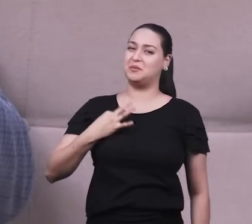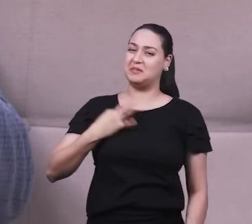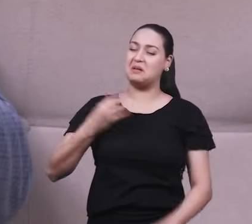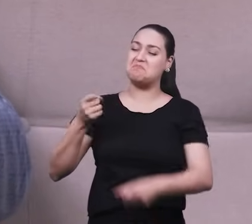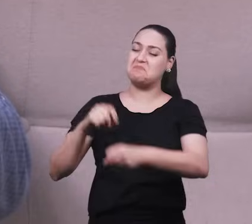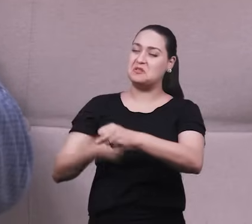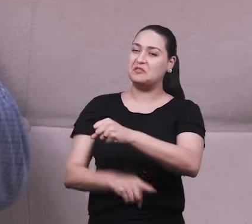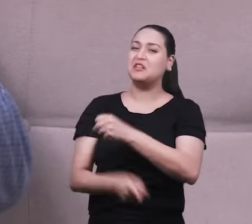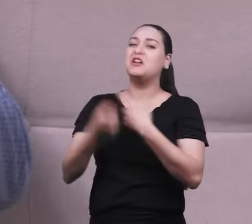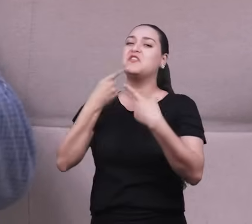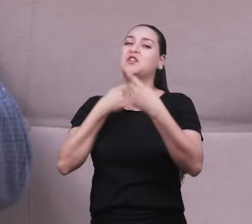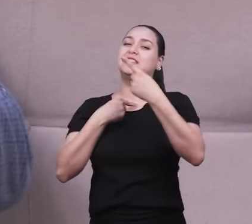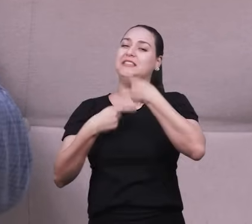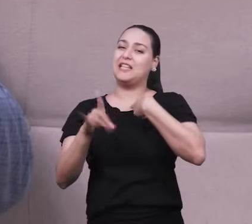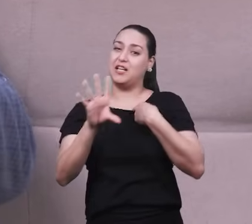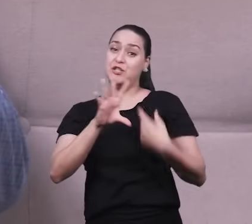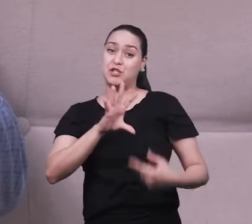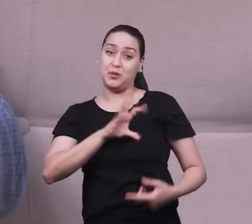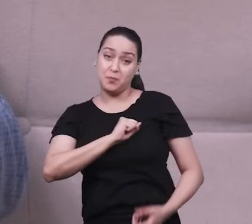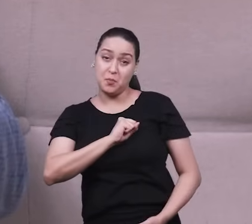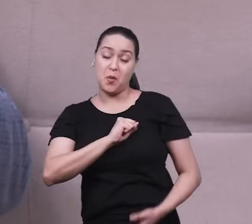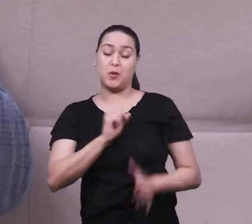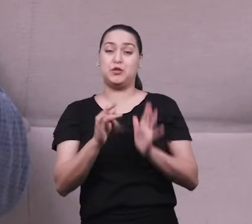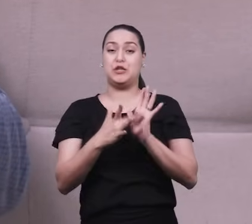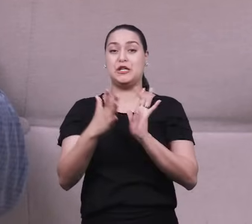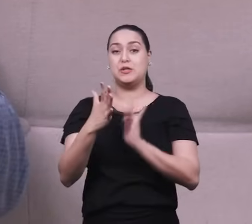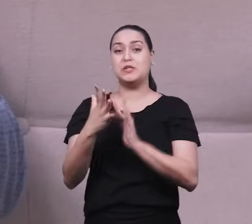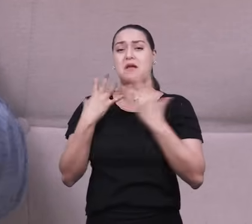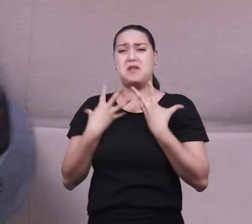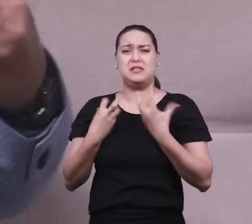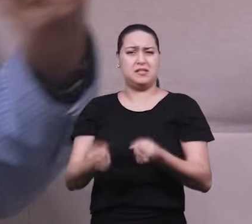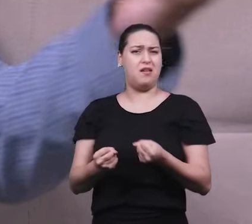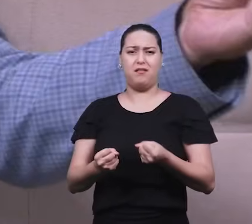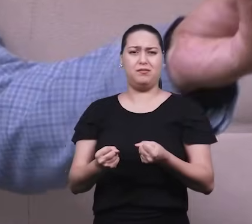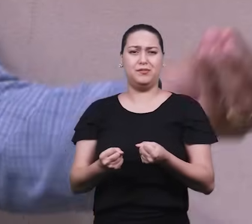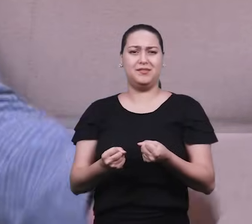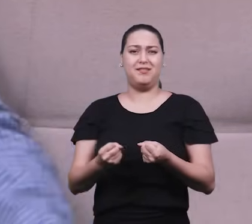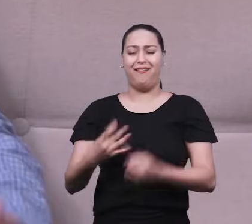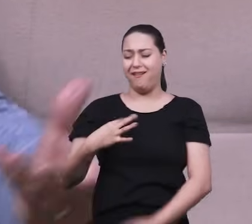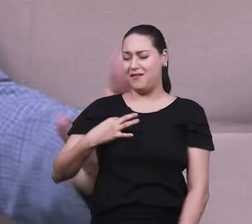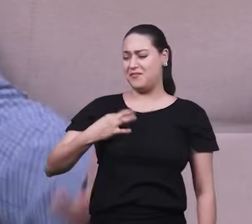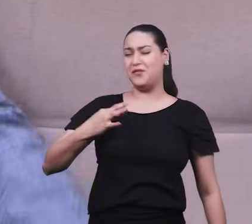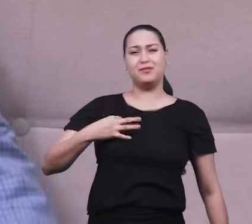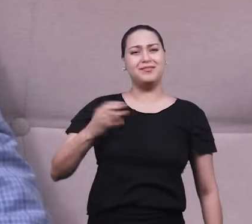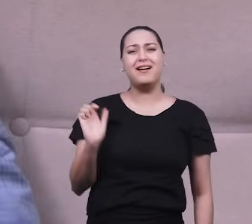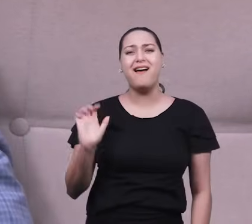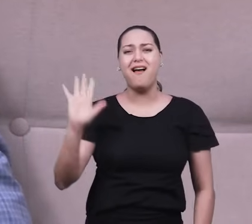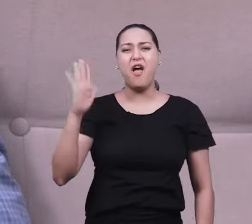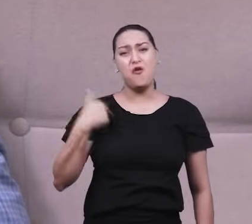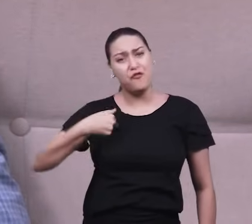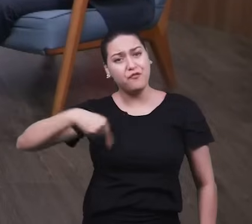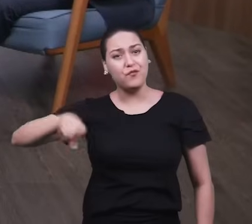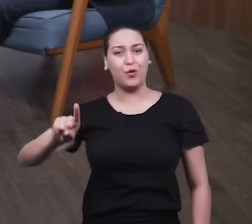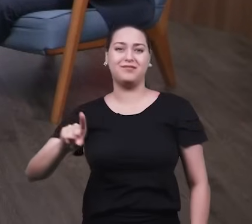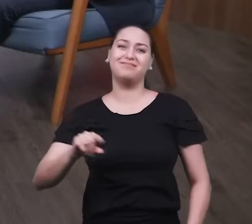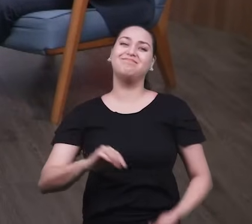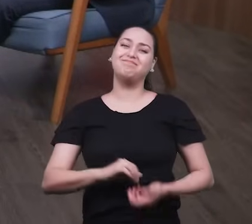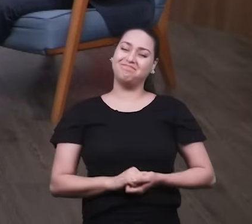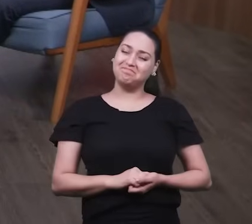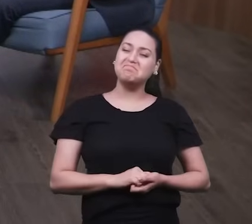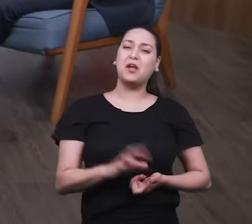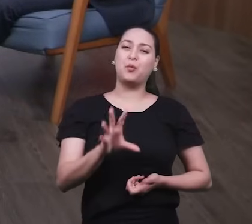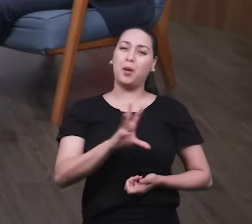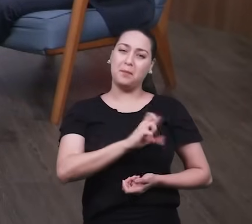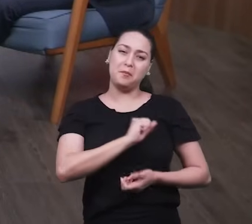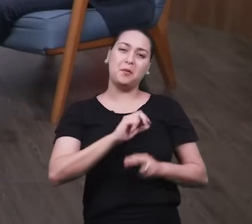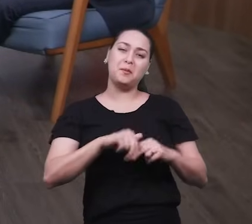Sem dúvida. Esse desejo do Senhor, esse amor, né? Essa declaração. Isso é uma declaração de amor. Amém. Pela igreja. Bem,